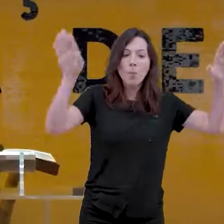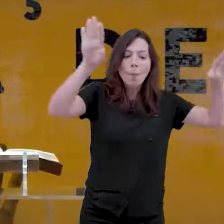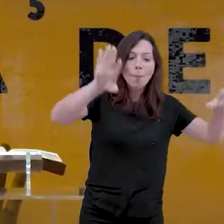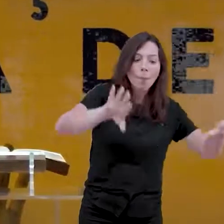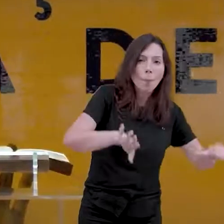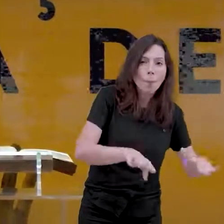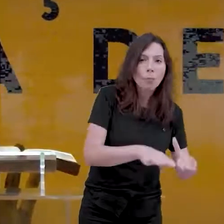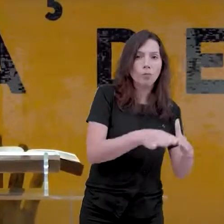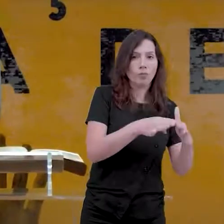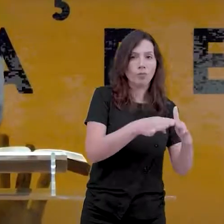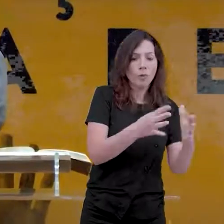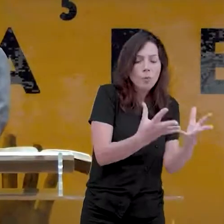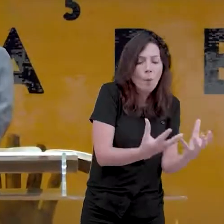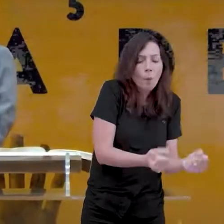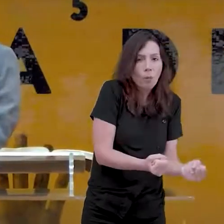vale é uma depressão.